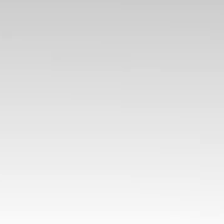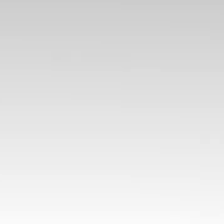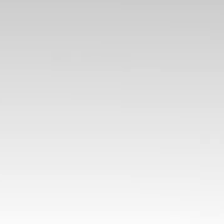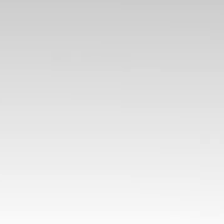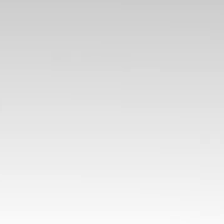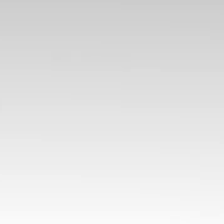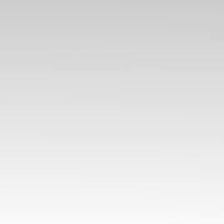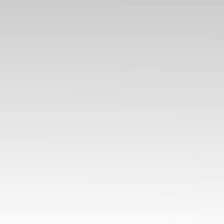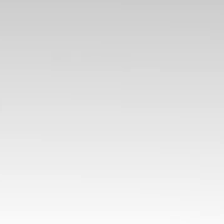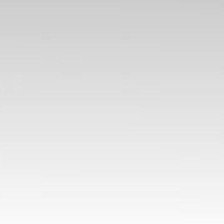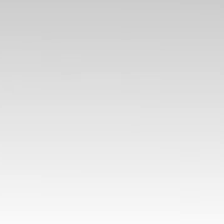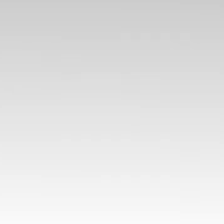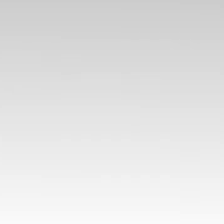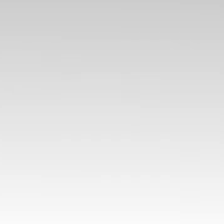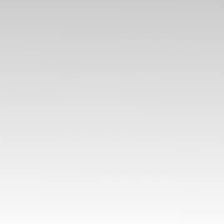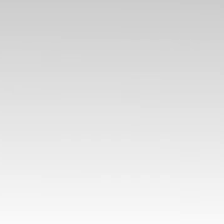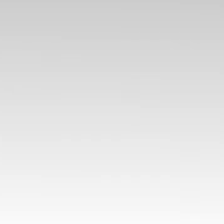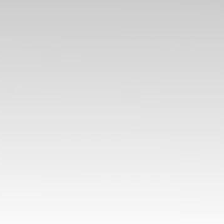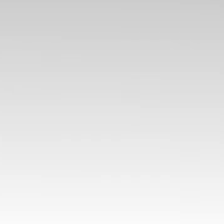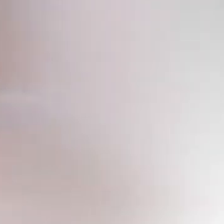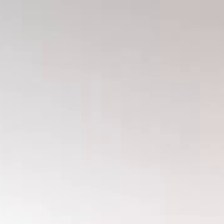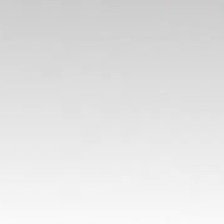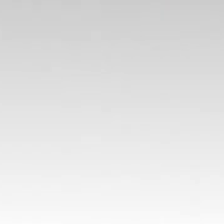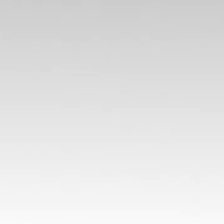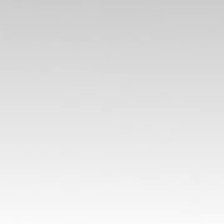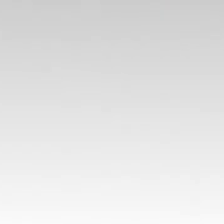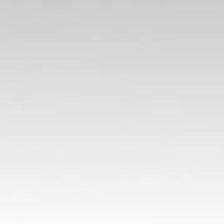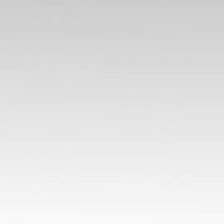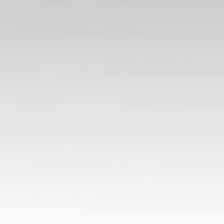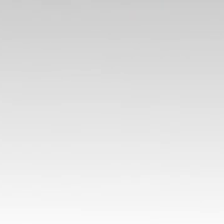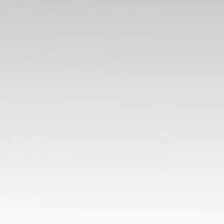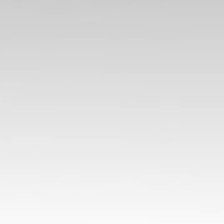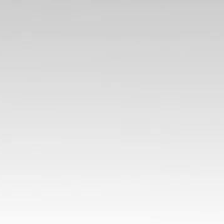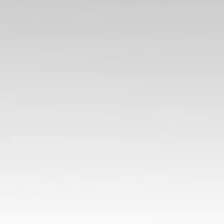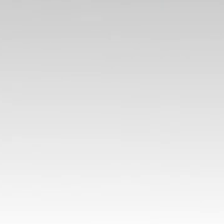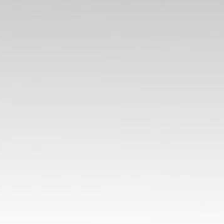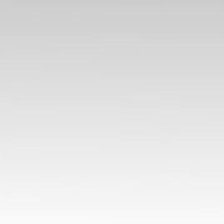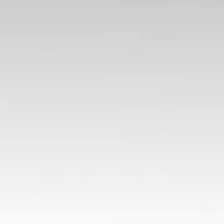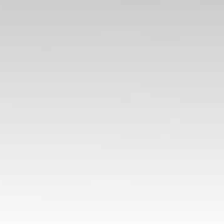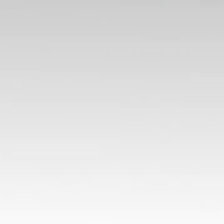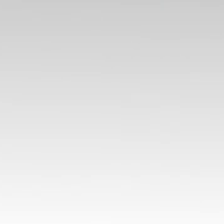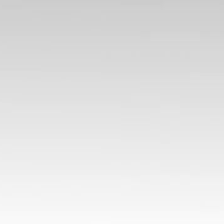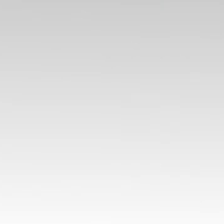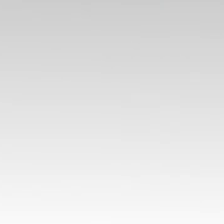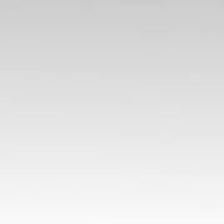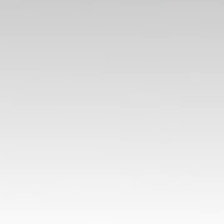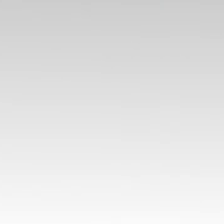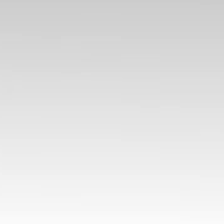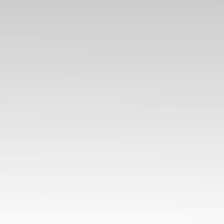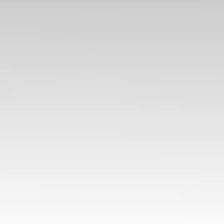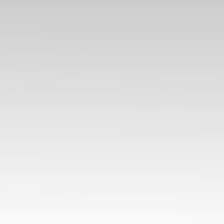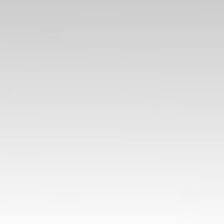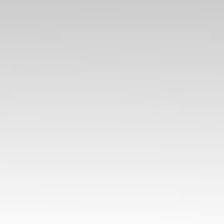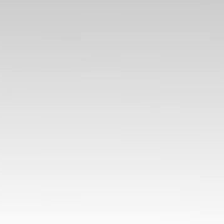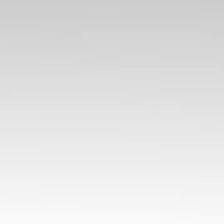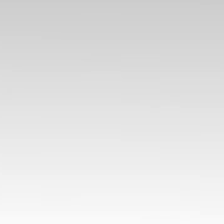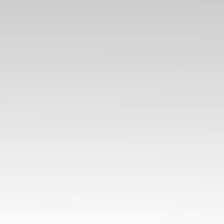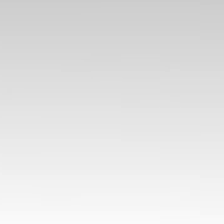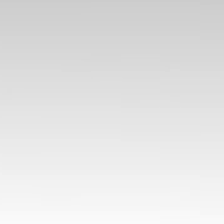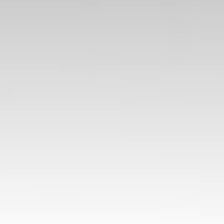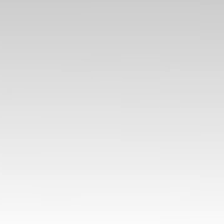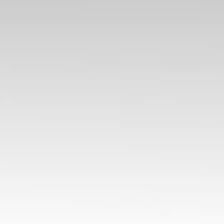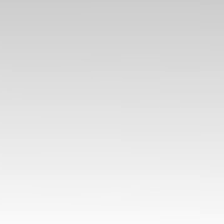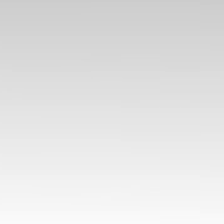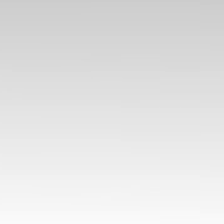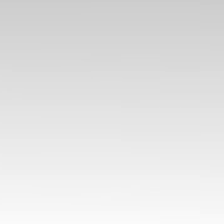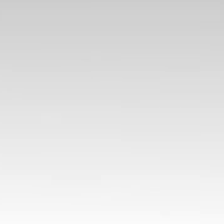Um beijão no coração. Esse rio que banha a minha cidade, essa água que